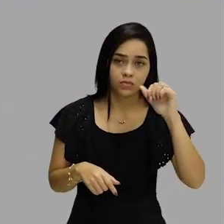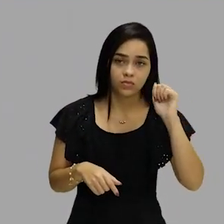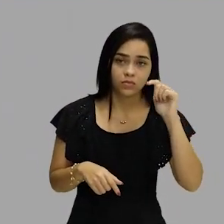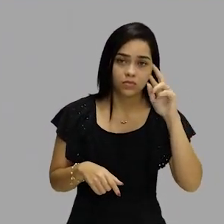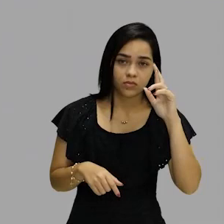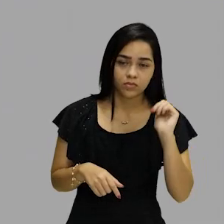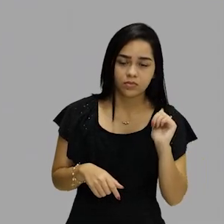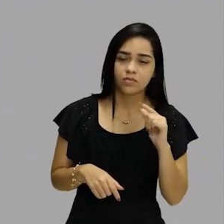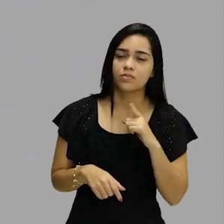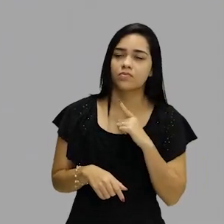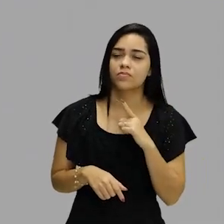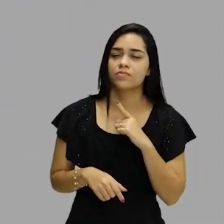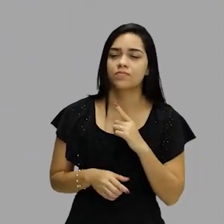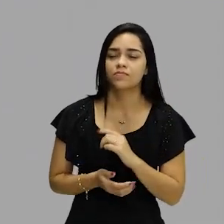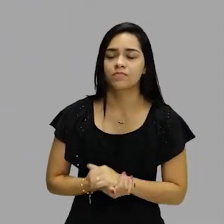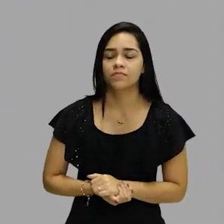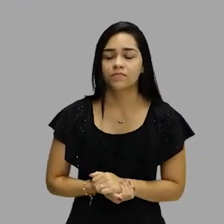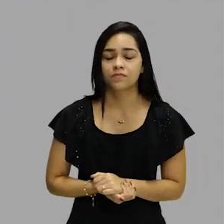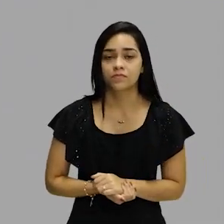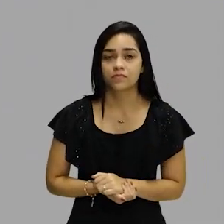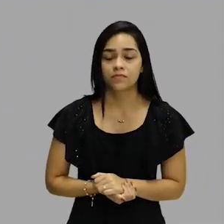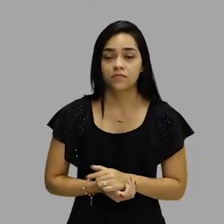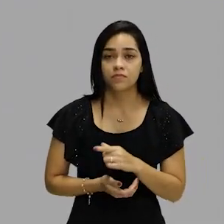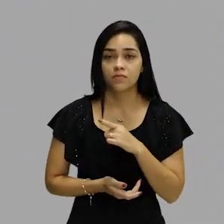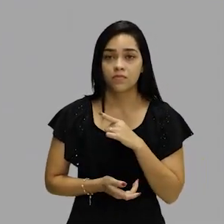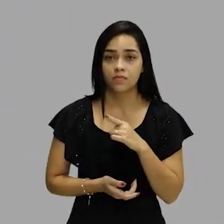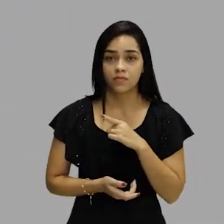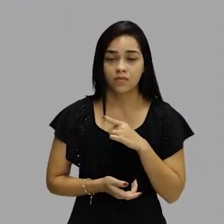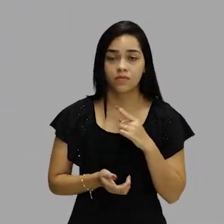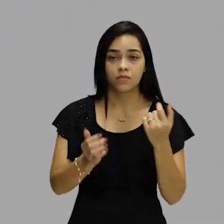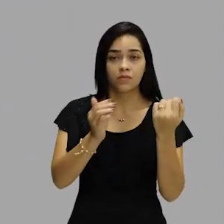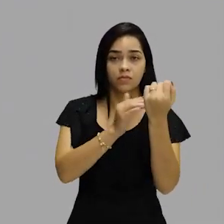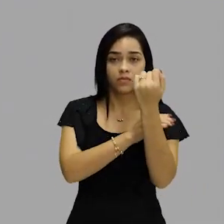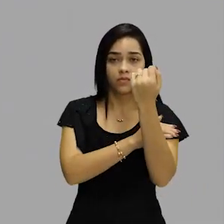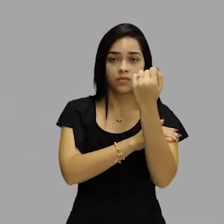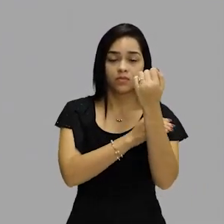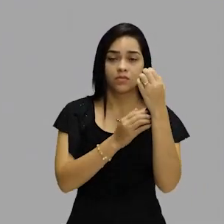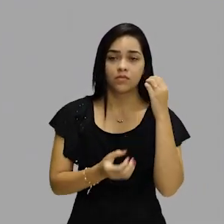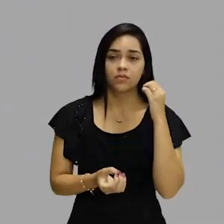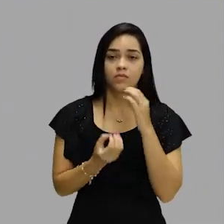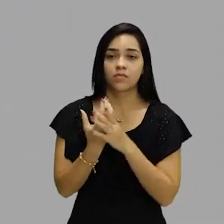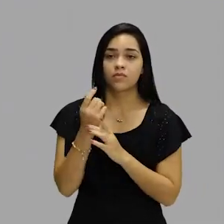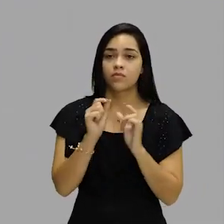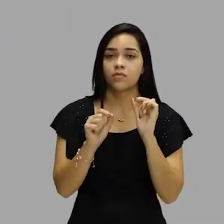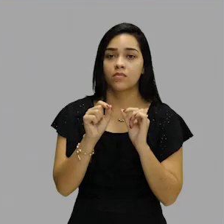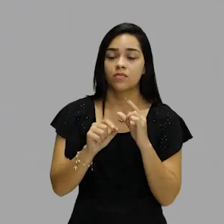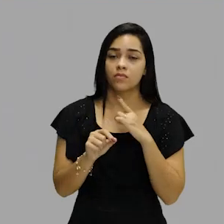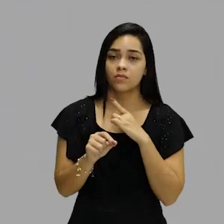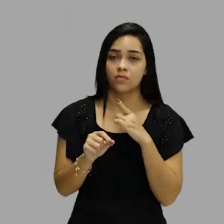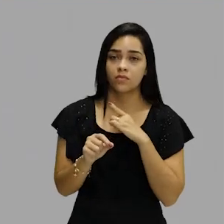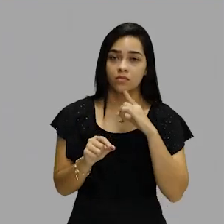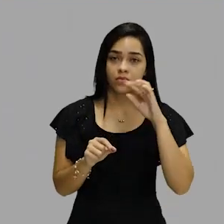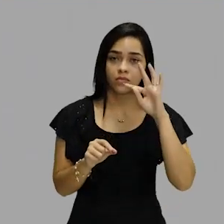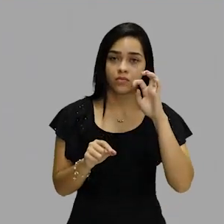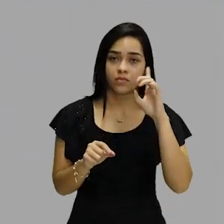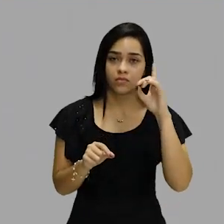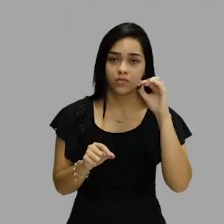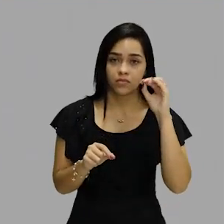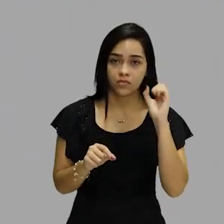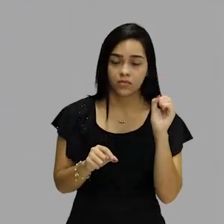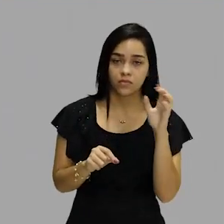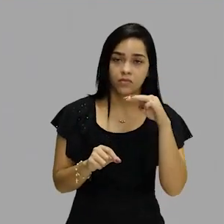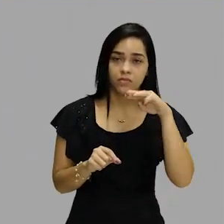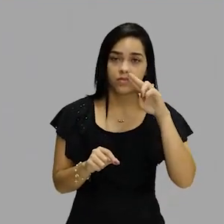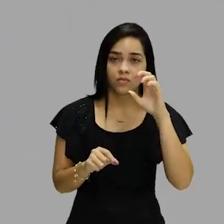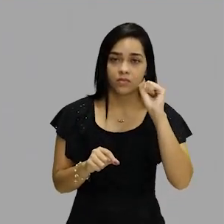músculos presentes, ok? E esses músculos eles são formados pelos tecidos musculares. Os músculos,